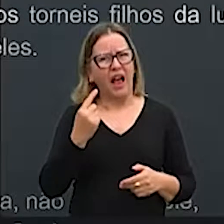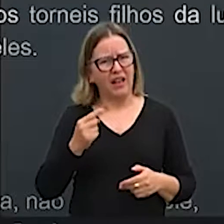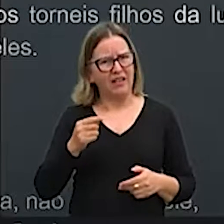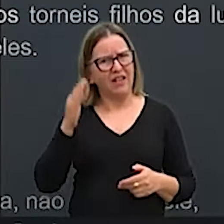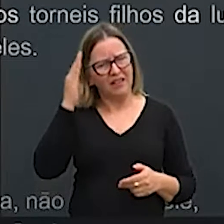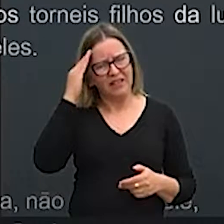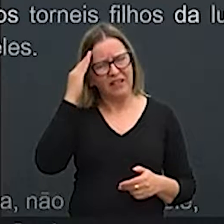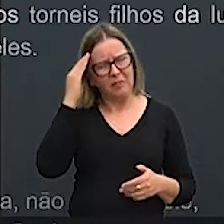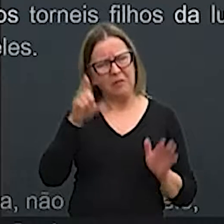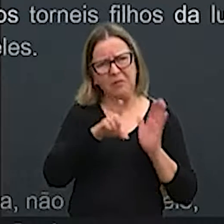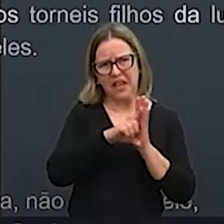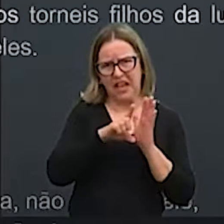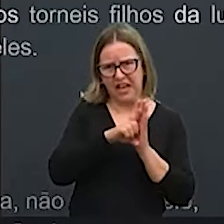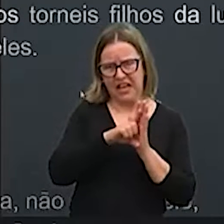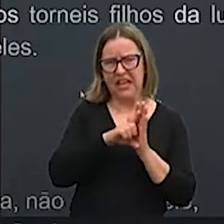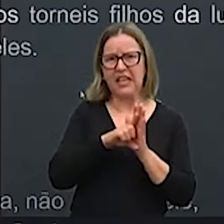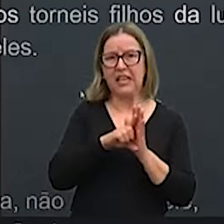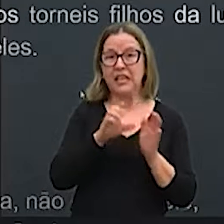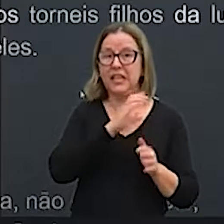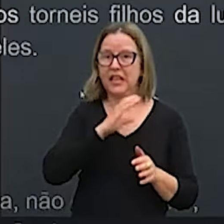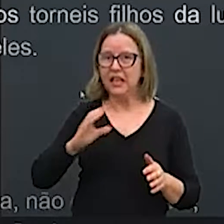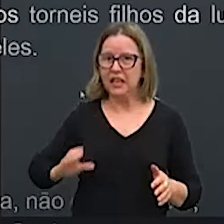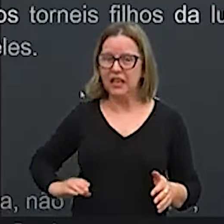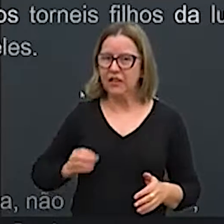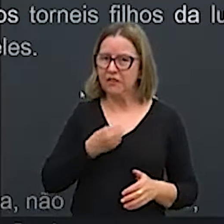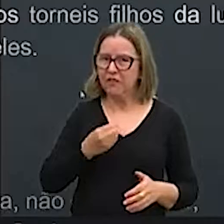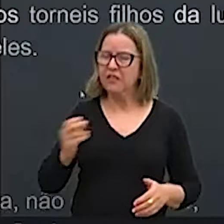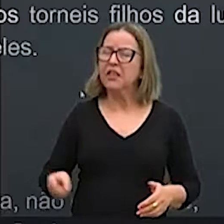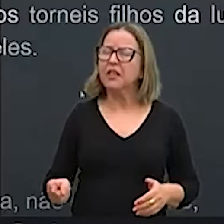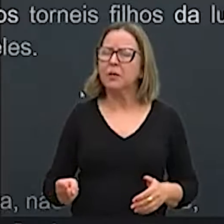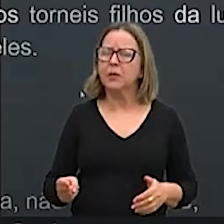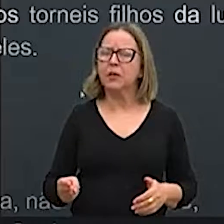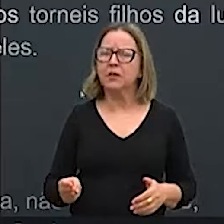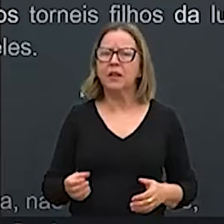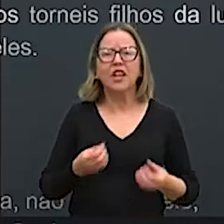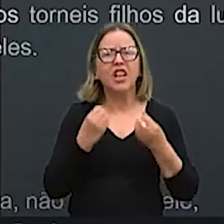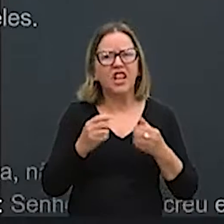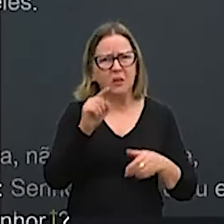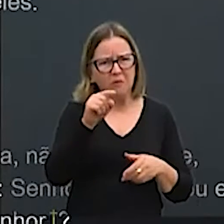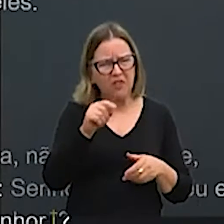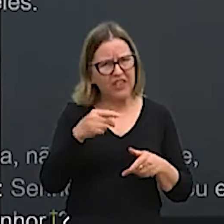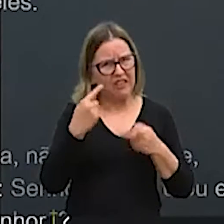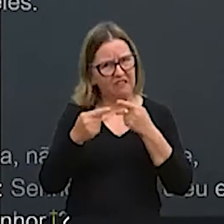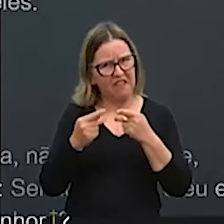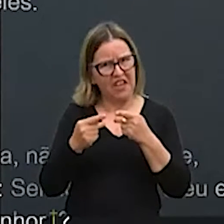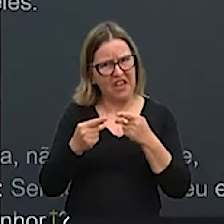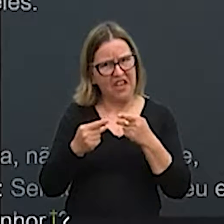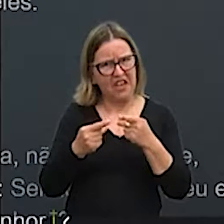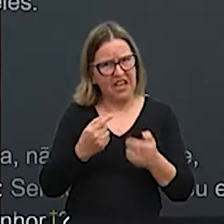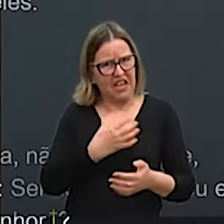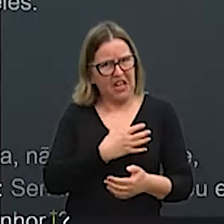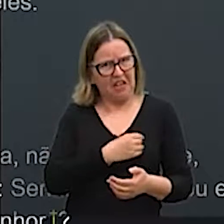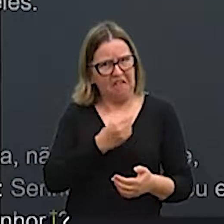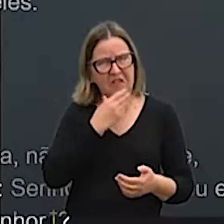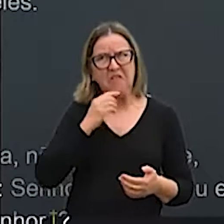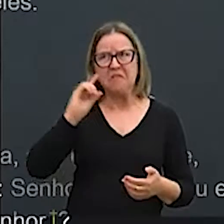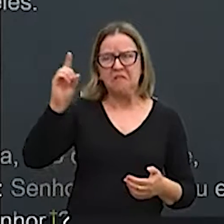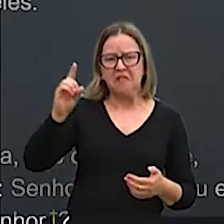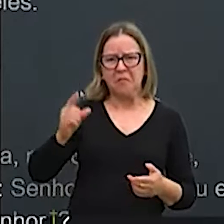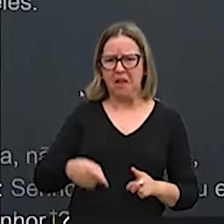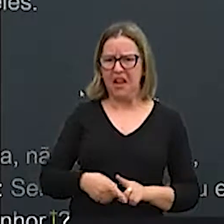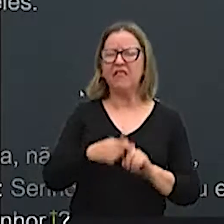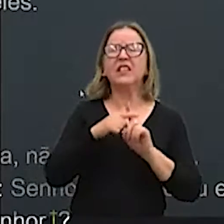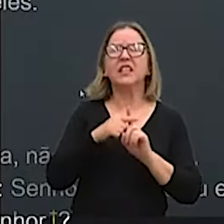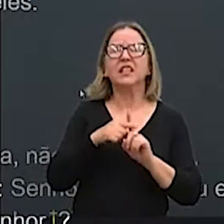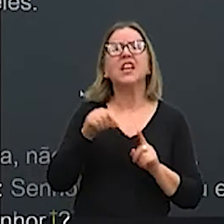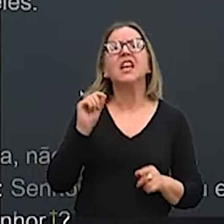Cristo permanece para sempre. E como dizes tu ser necessário que o Filho do Homem seja levantado? Quem